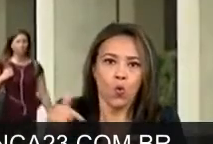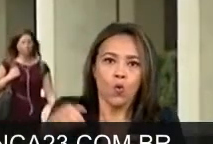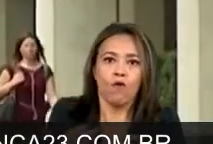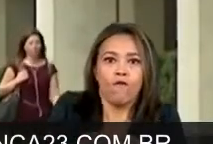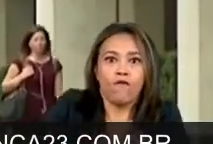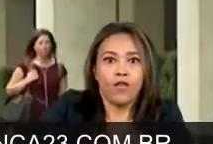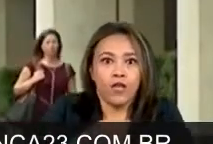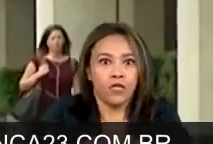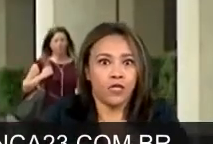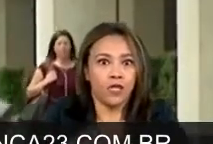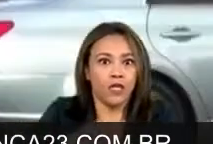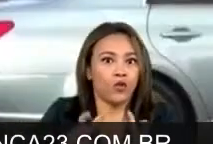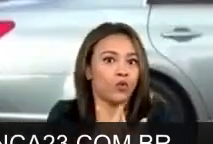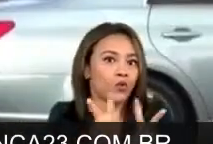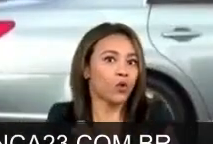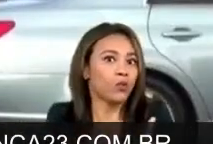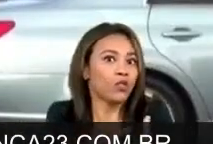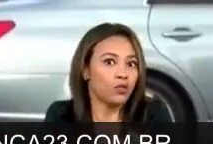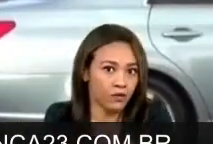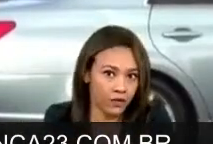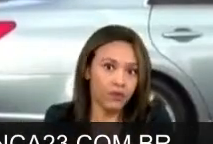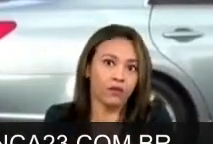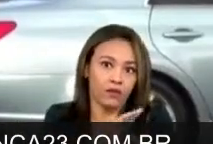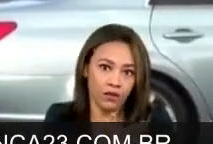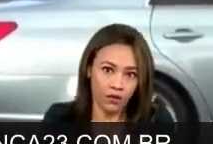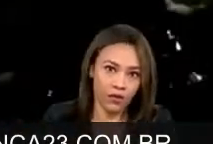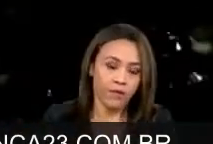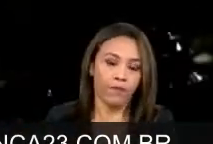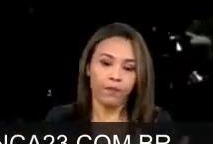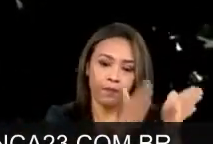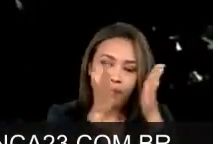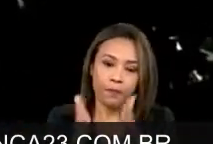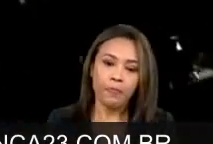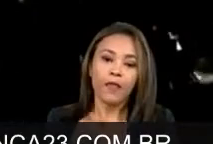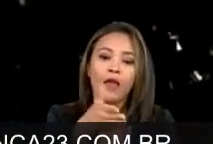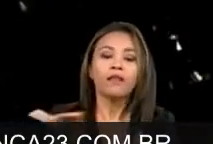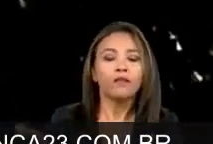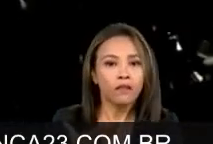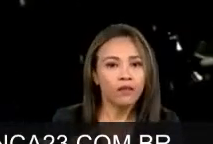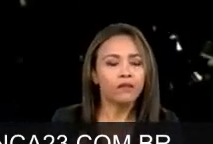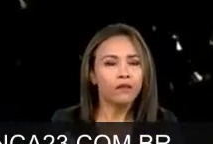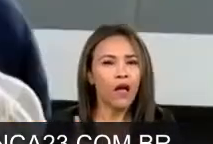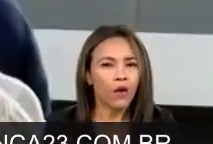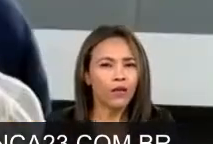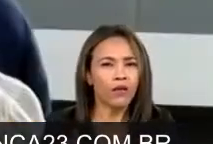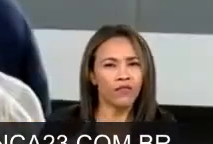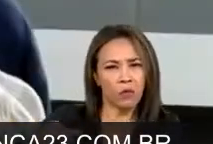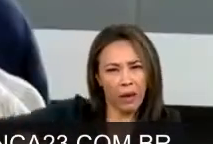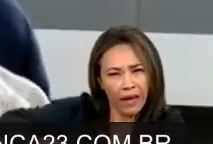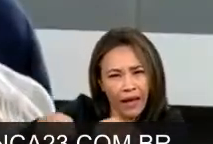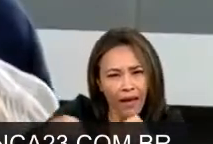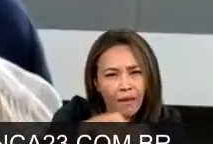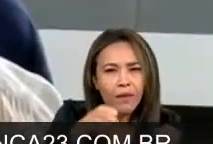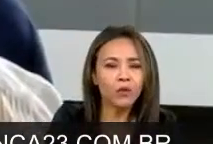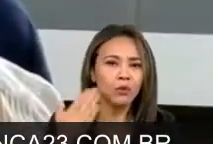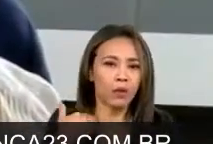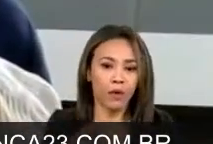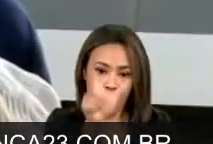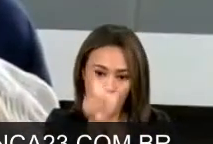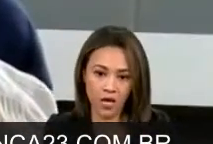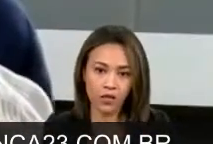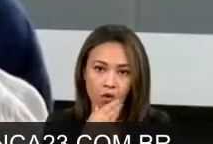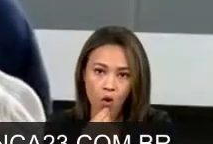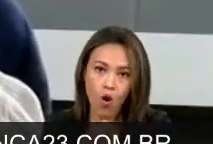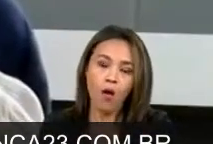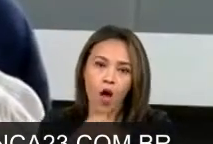no setor de dívida pública. Apesar dos casos terem resultado na quebra de bancos, esse analista acredita que